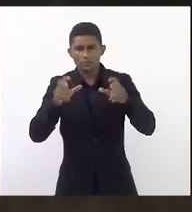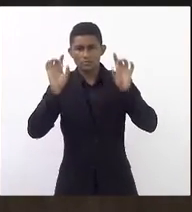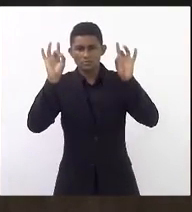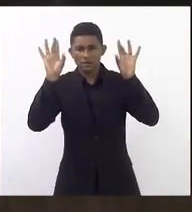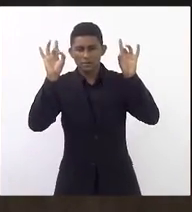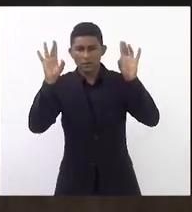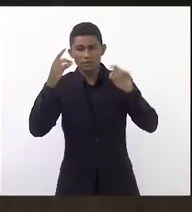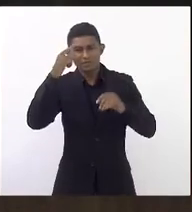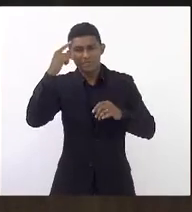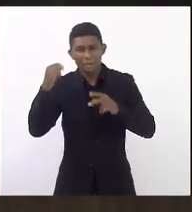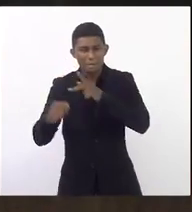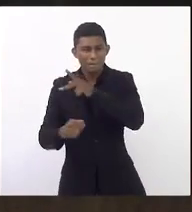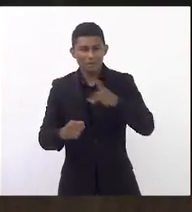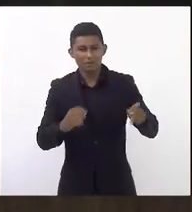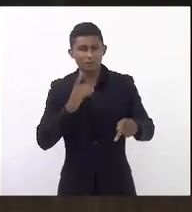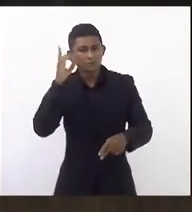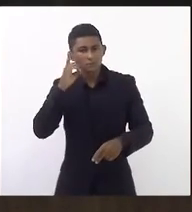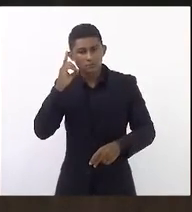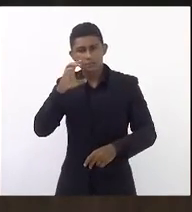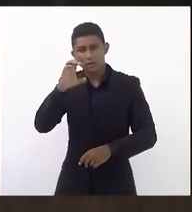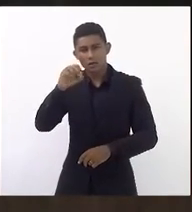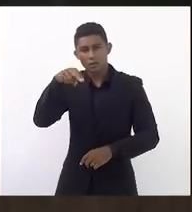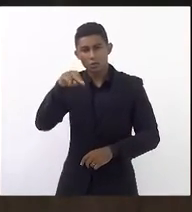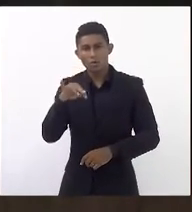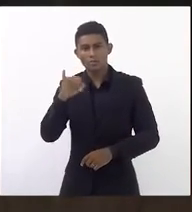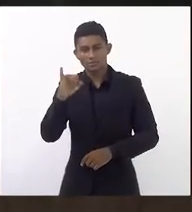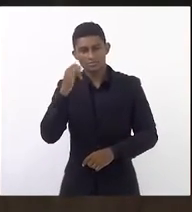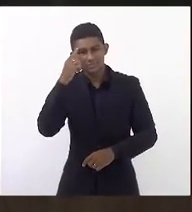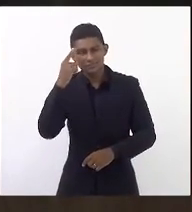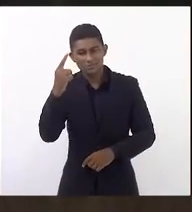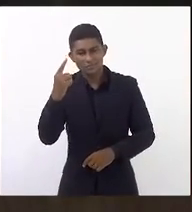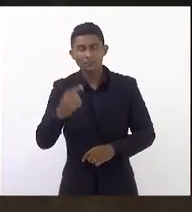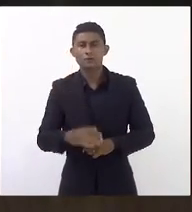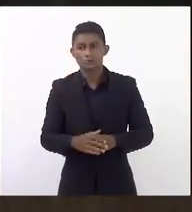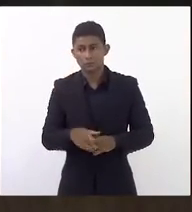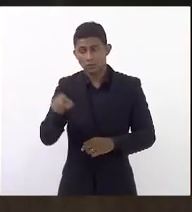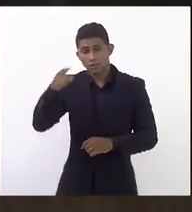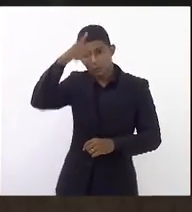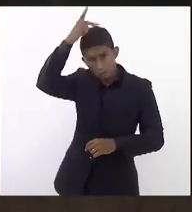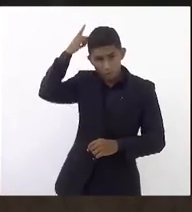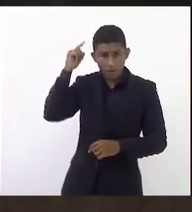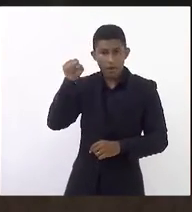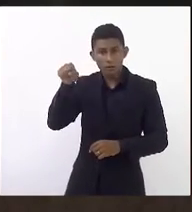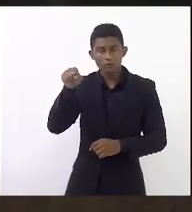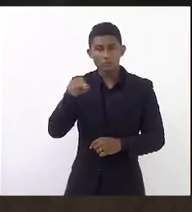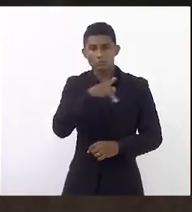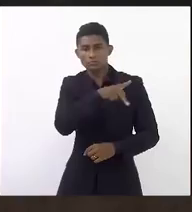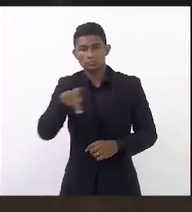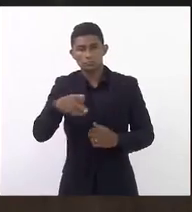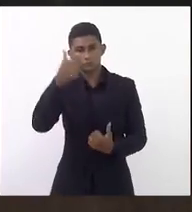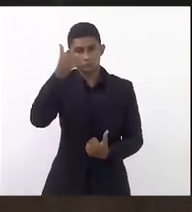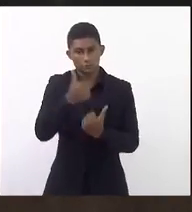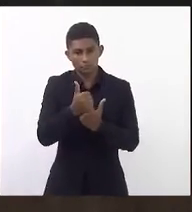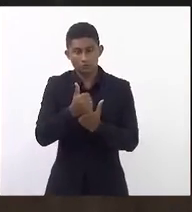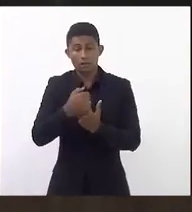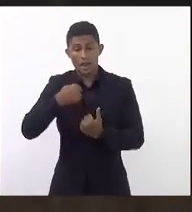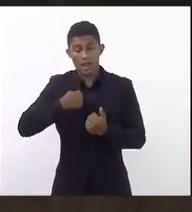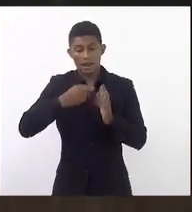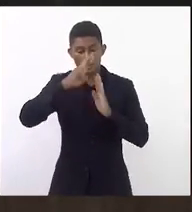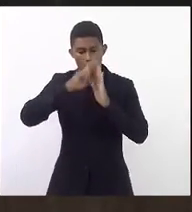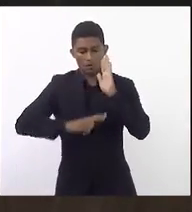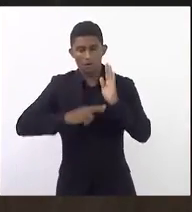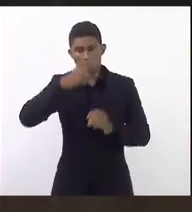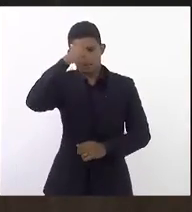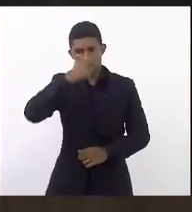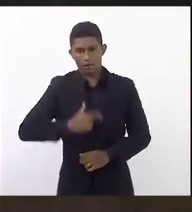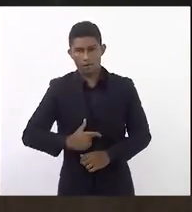pelo deputado Conte Bittencourt, não é, Luiz Paulo? Do qual o Luiz Paulo era vice-presidente e eu era relator. Nós trabalhamos